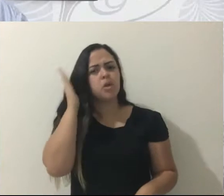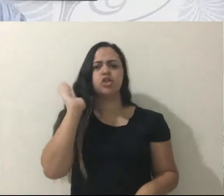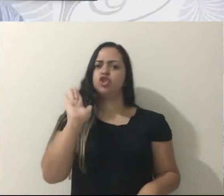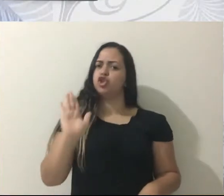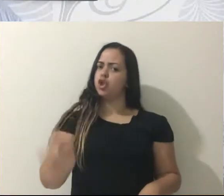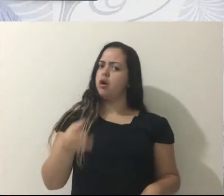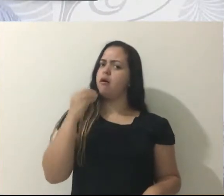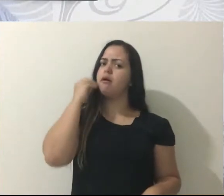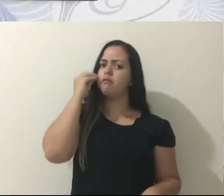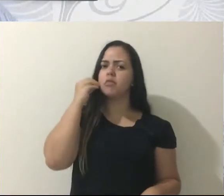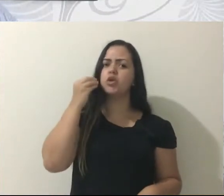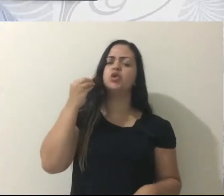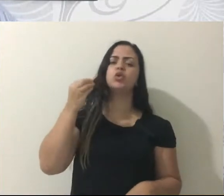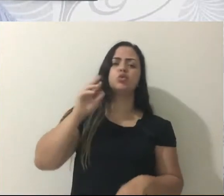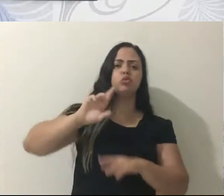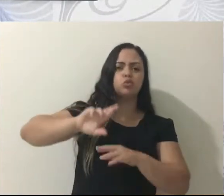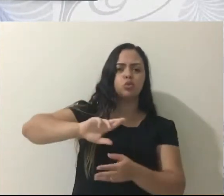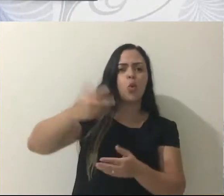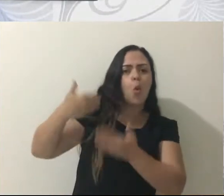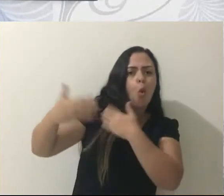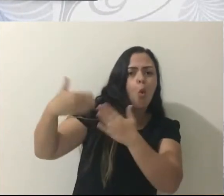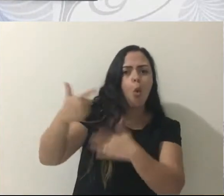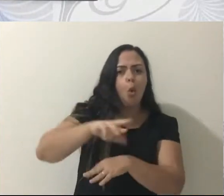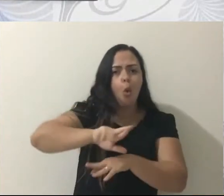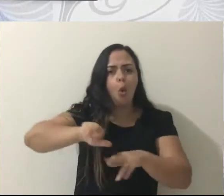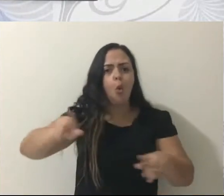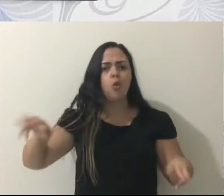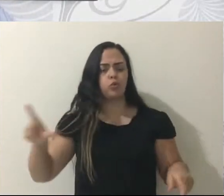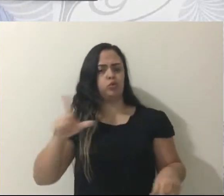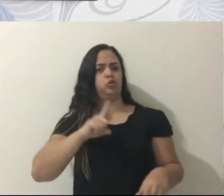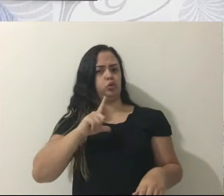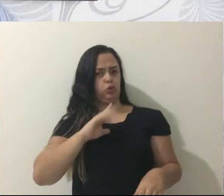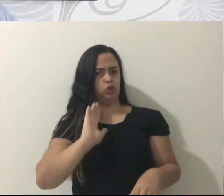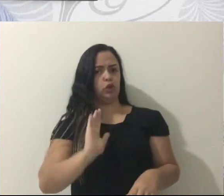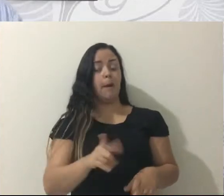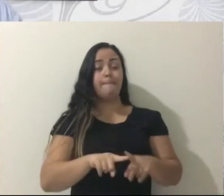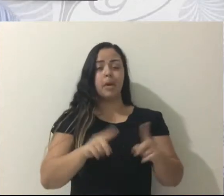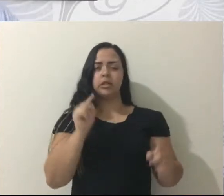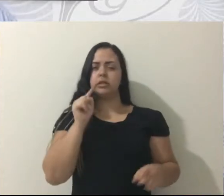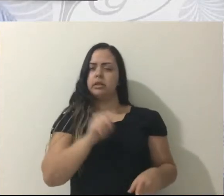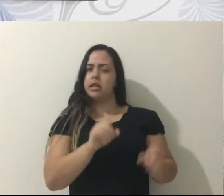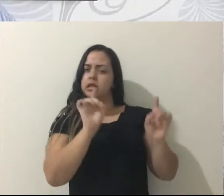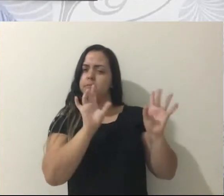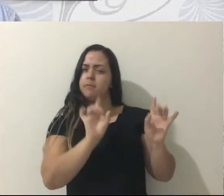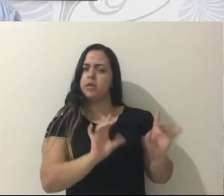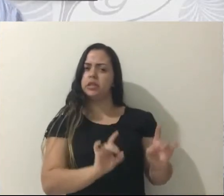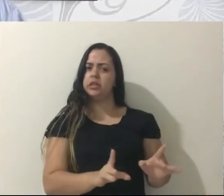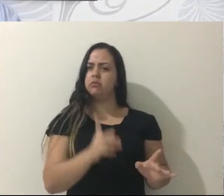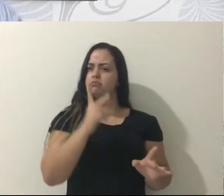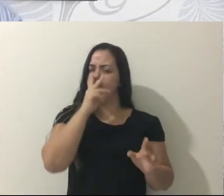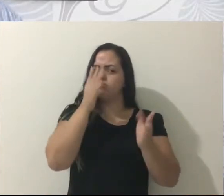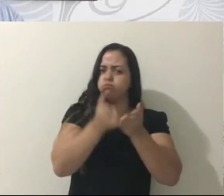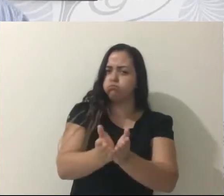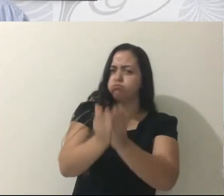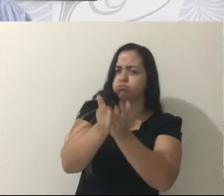tinham vivenciado outros momentos de tempestade também. Mas aquela em especial estava